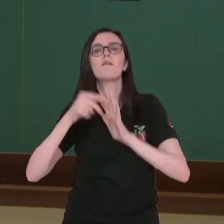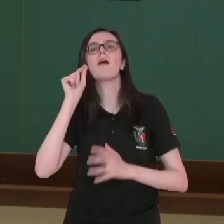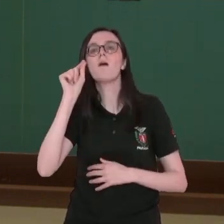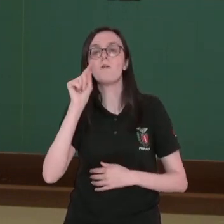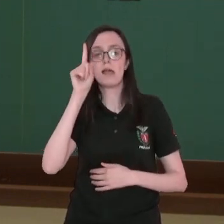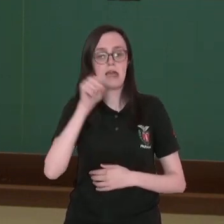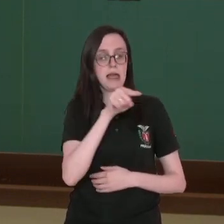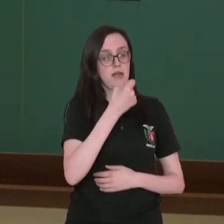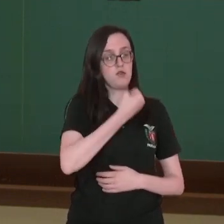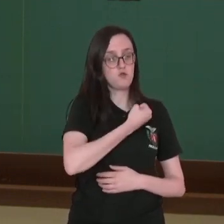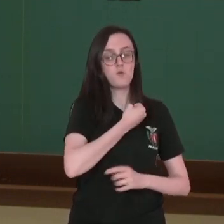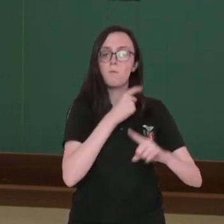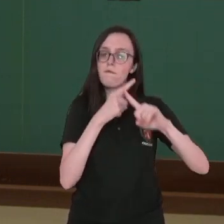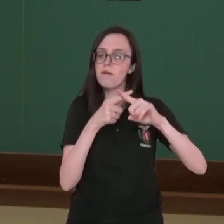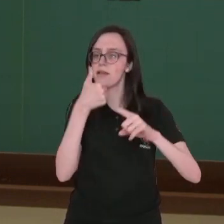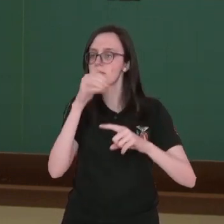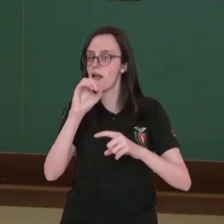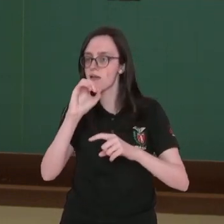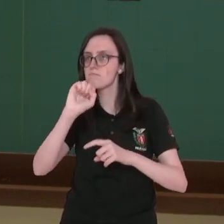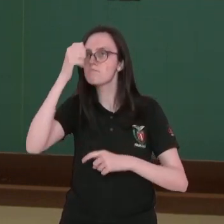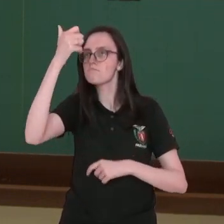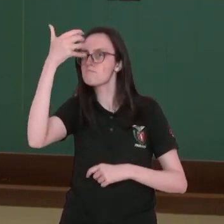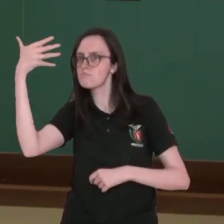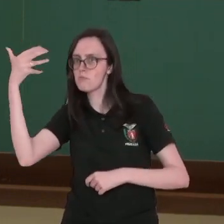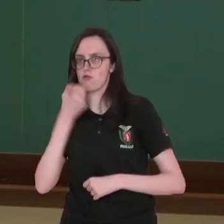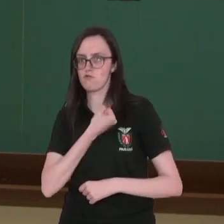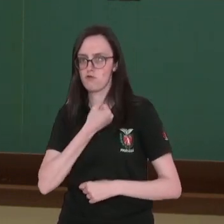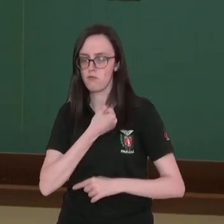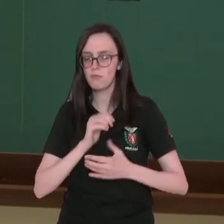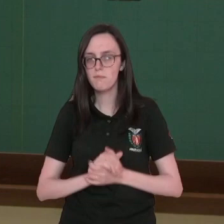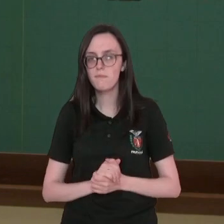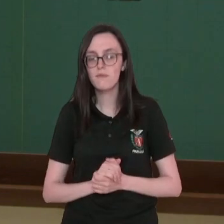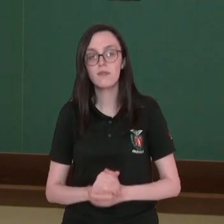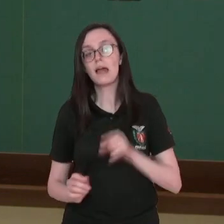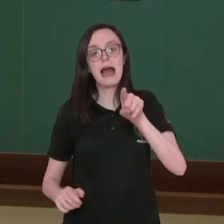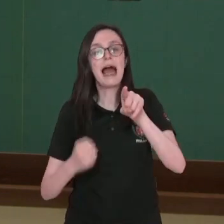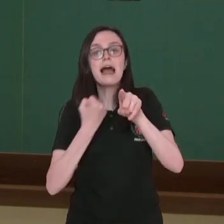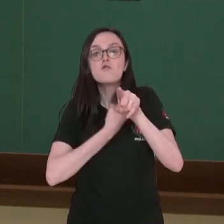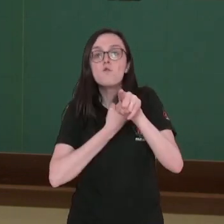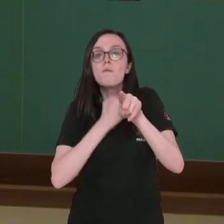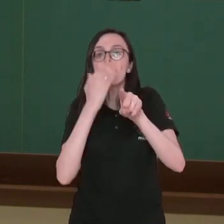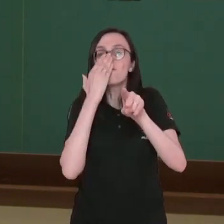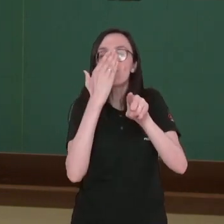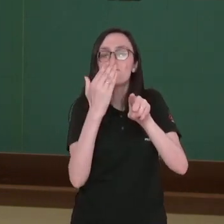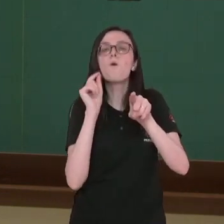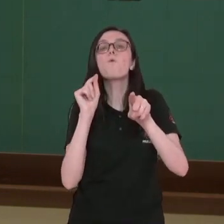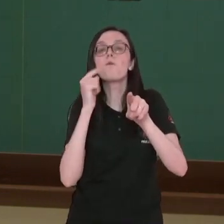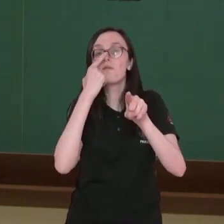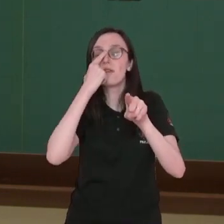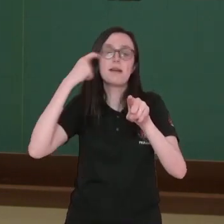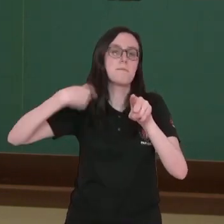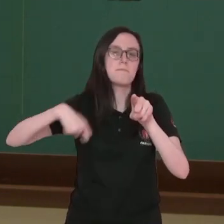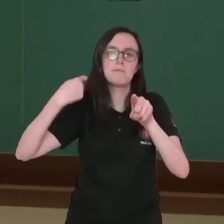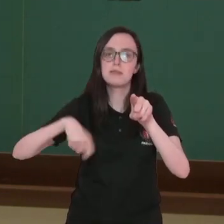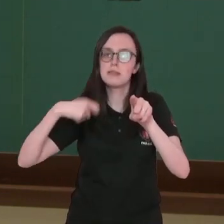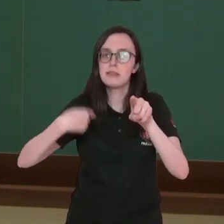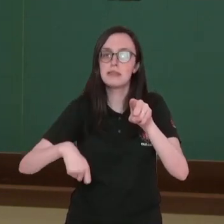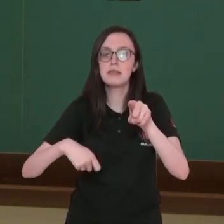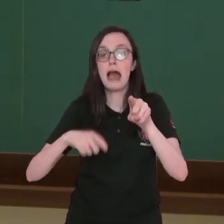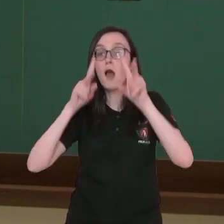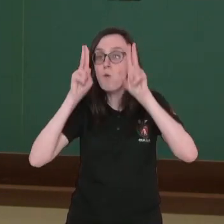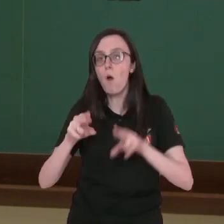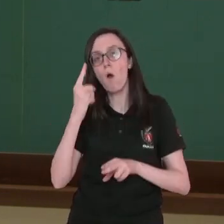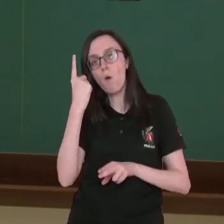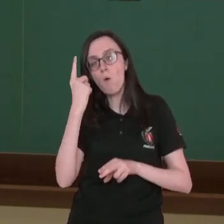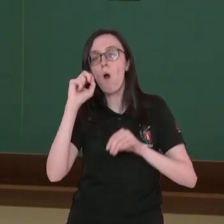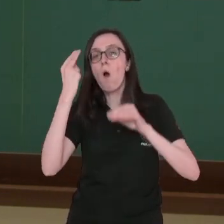potência de base 10 elevado a um expoente. Então, esse número que vem na frente, ele tem que ser maior ou igual a 1 e menor